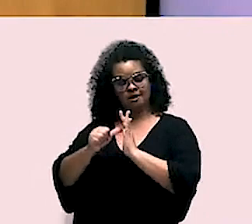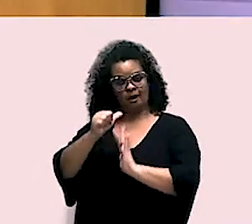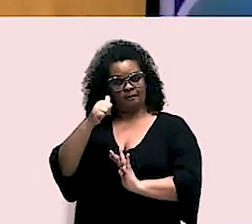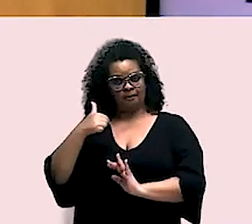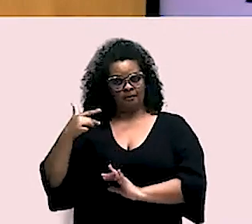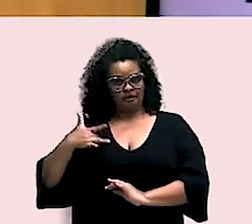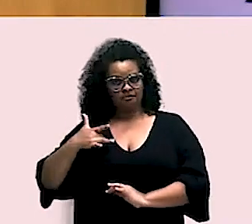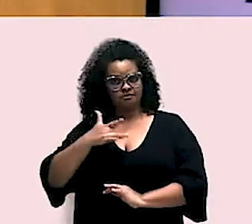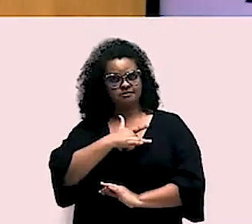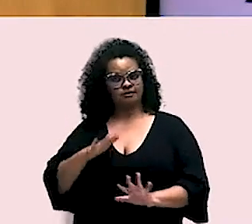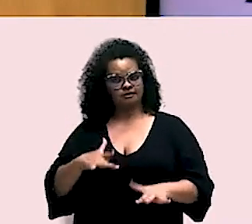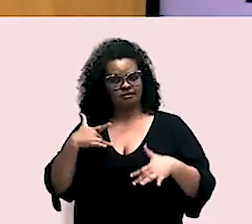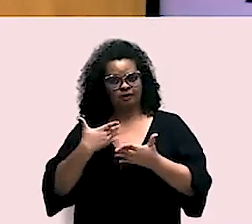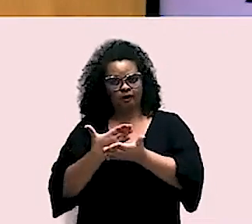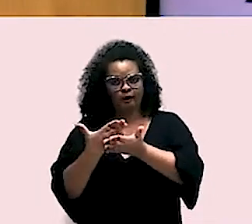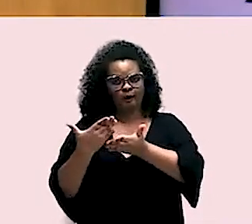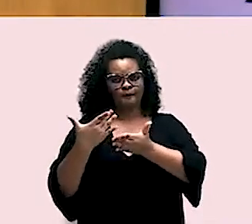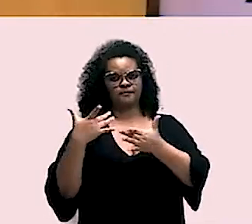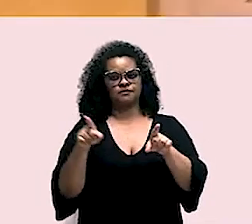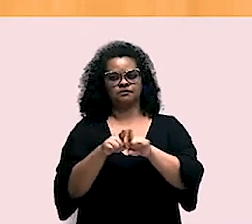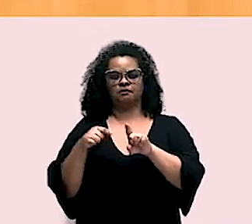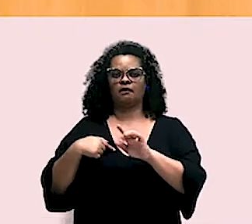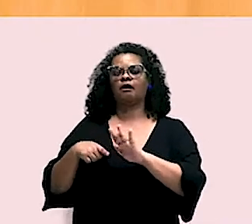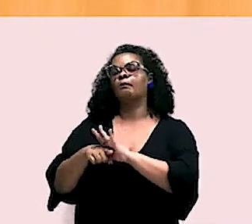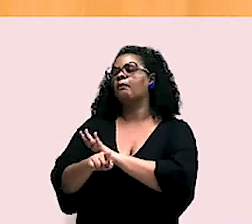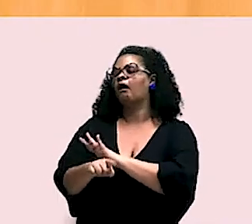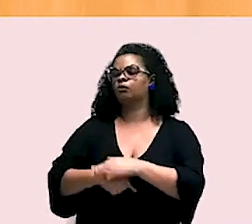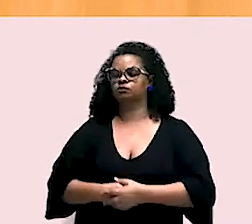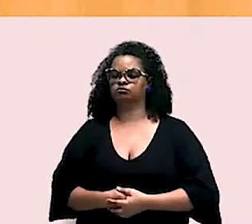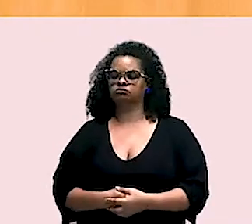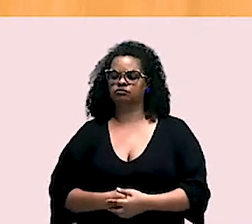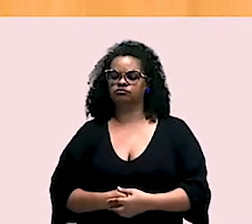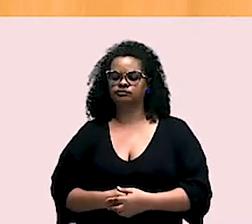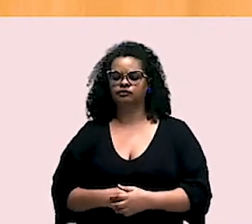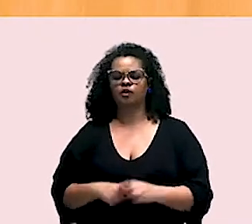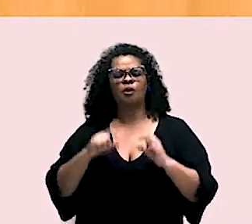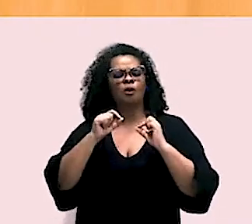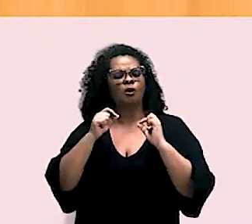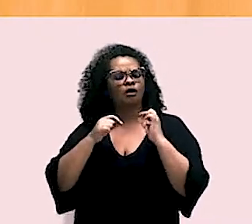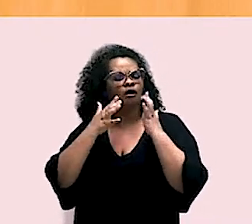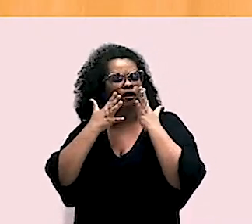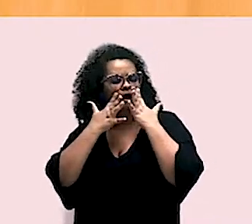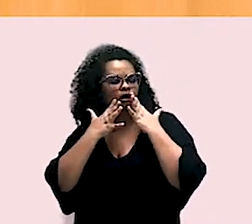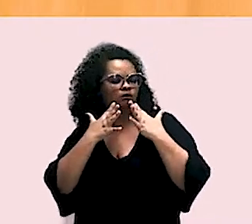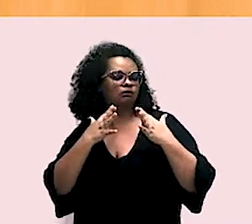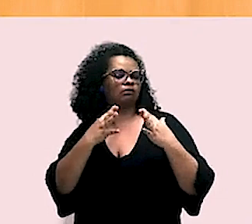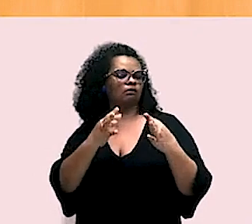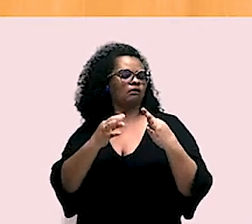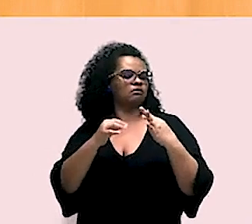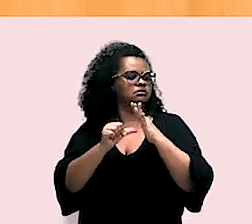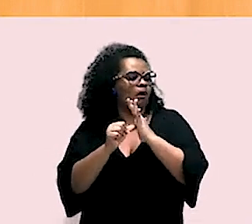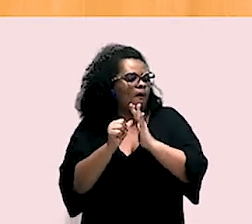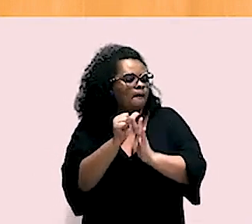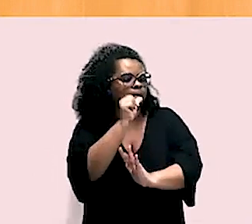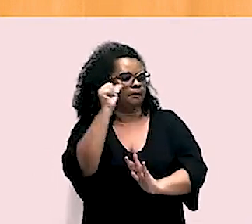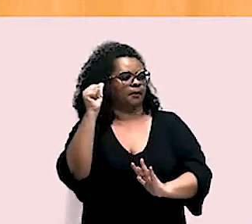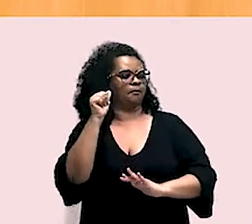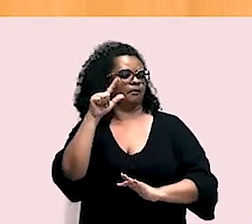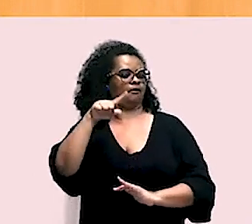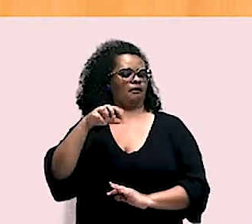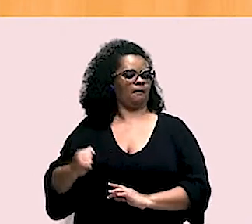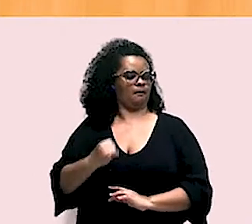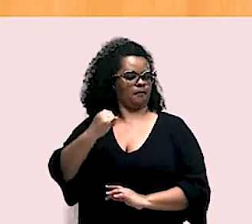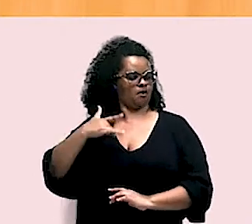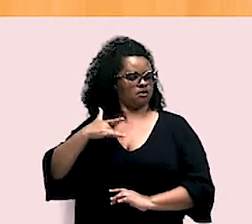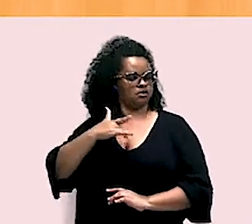eu gostaria de iniciar com uma pergunta, né? Por que que esse nível de atenção, né, a atenção primária é tão importante para a